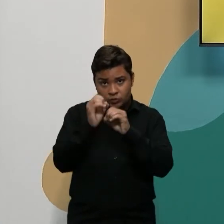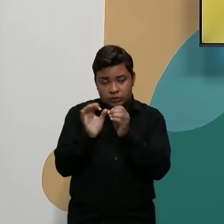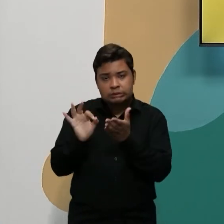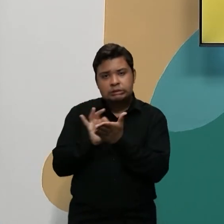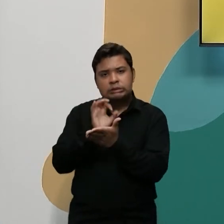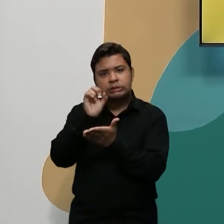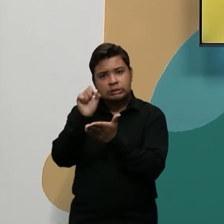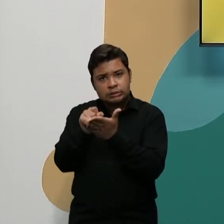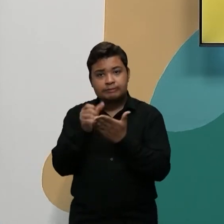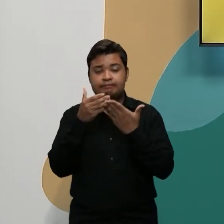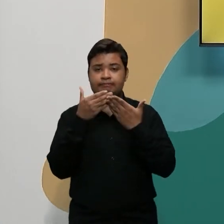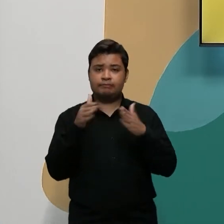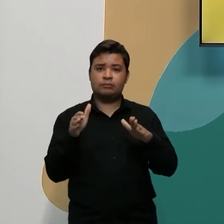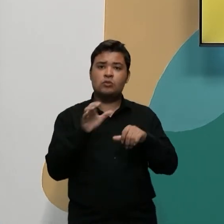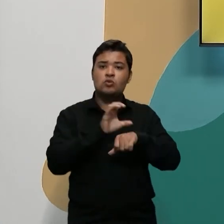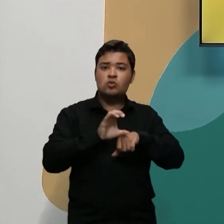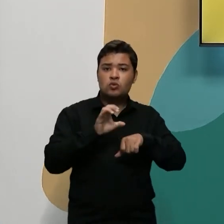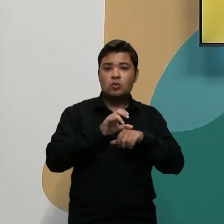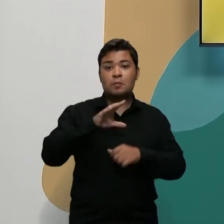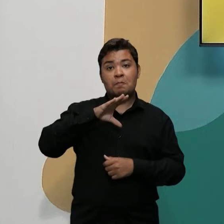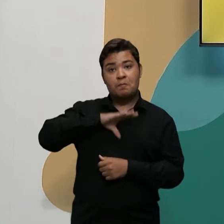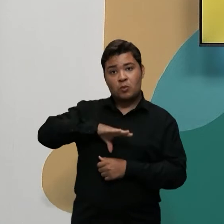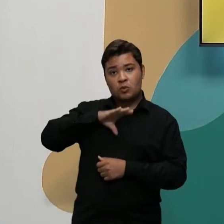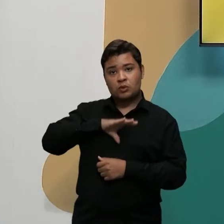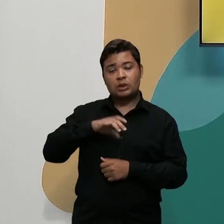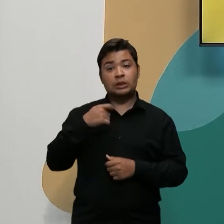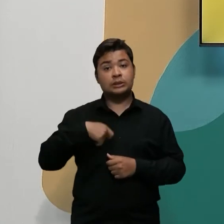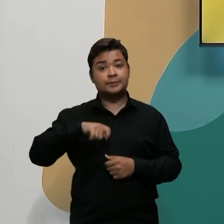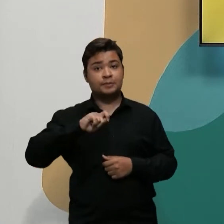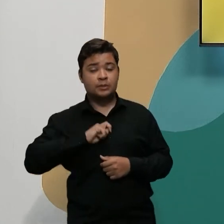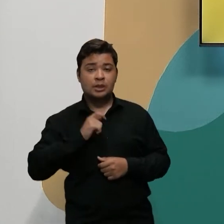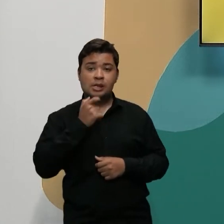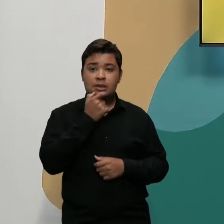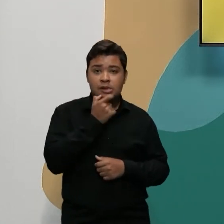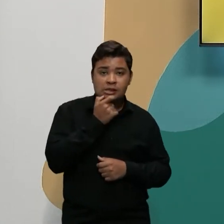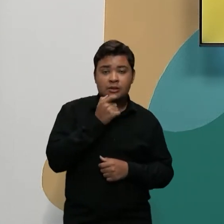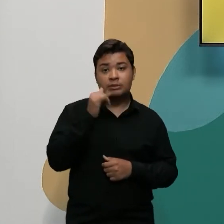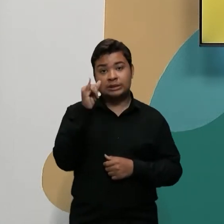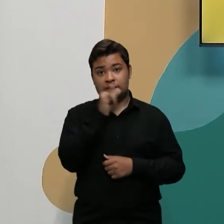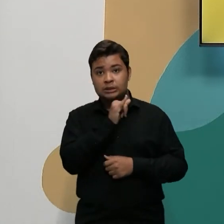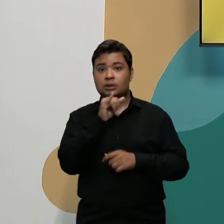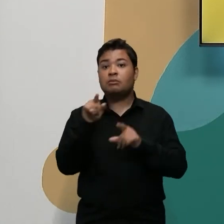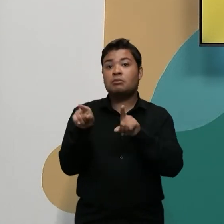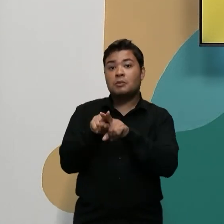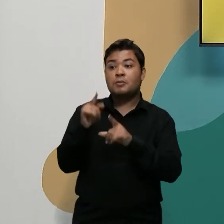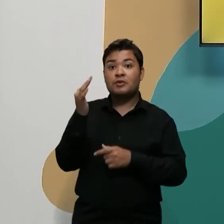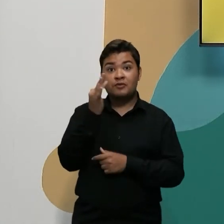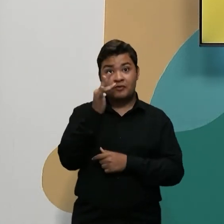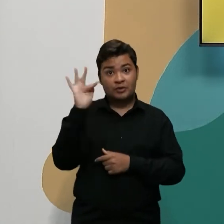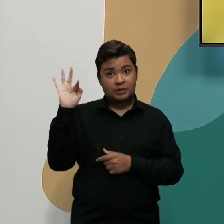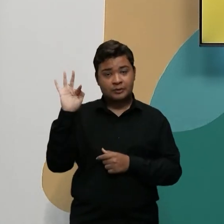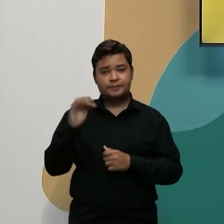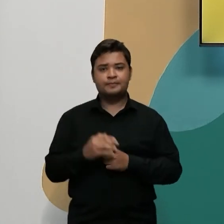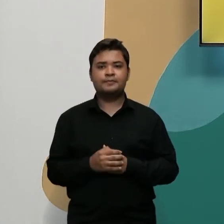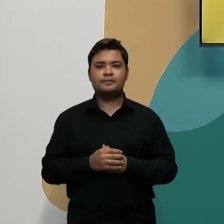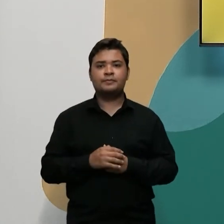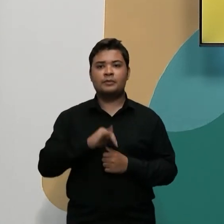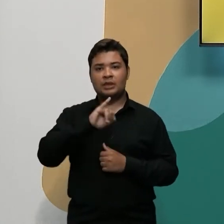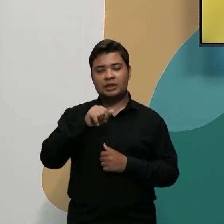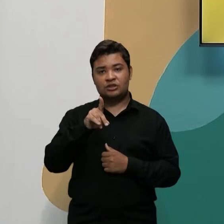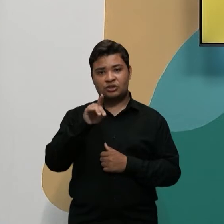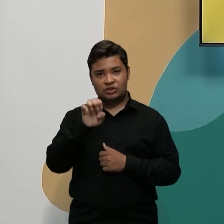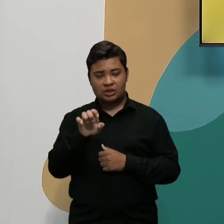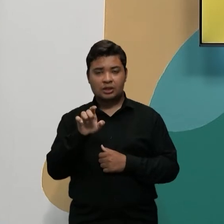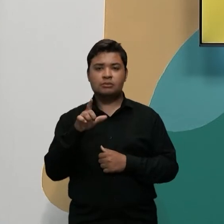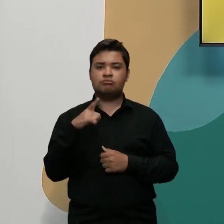abertas para os cursos de português, espanhol, inglês, italiano e francês. A Jade Vieira chega